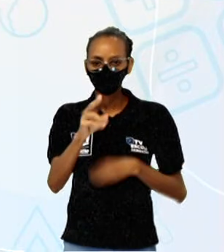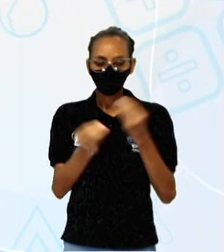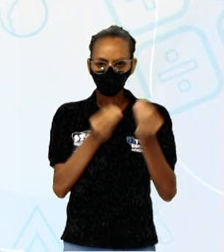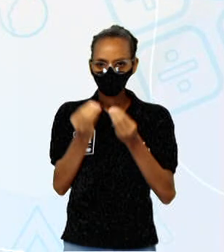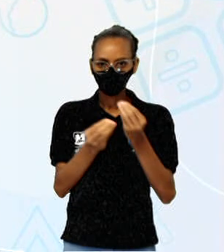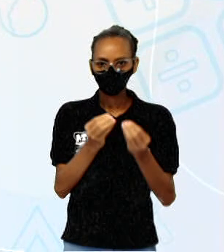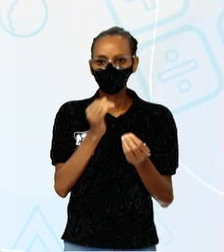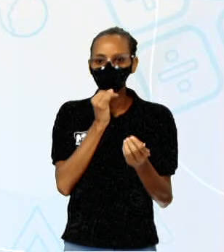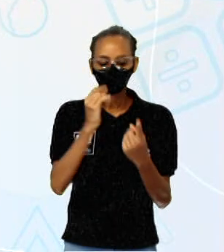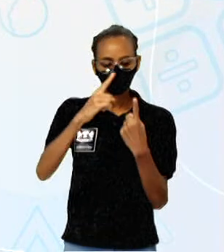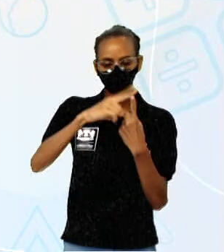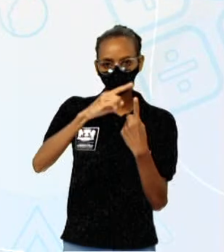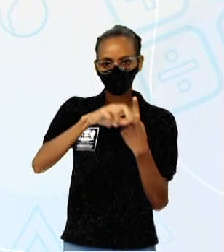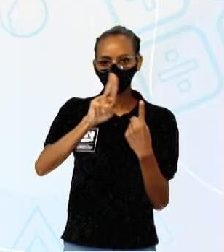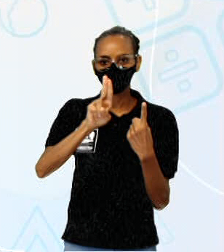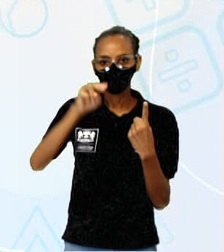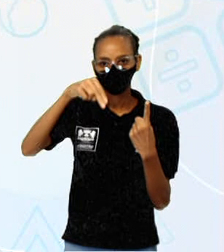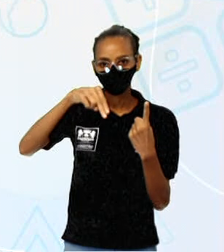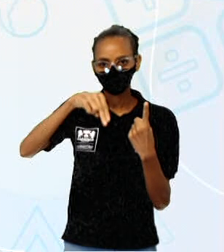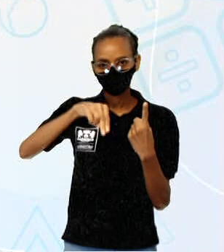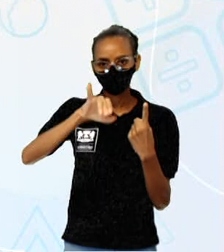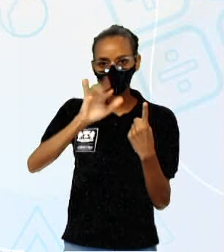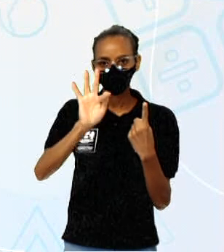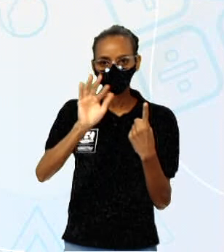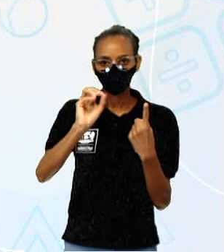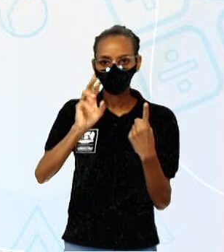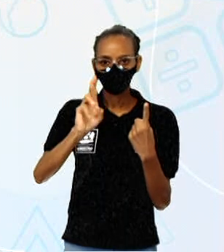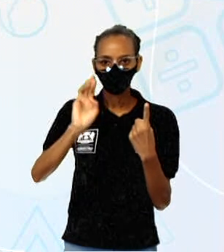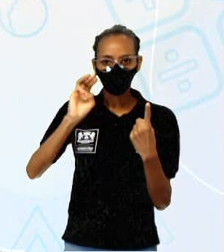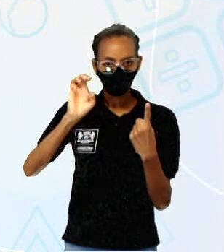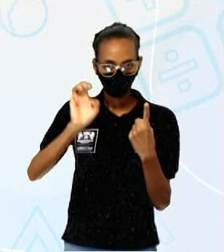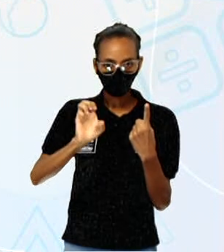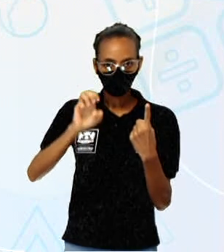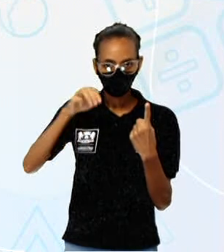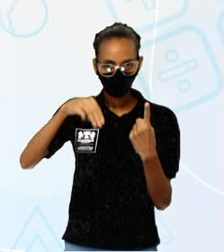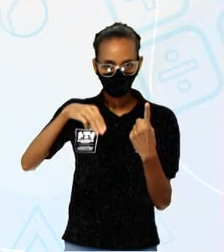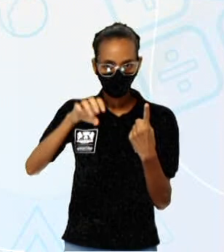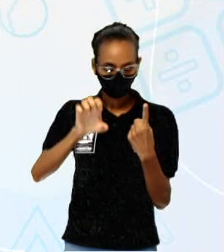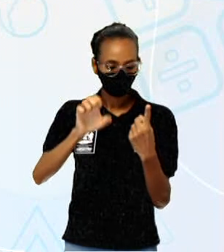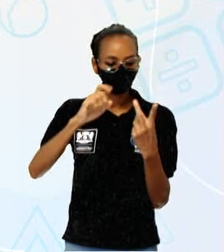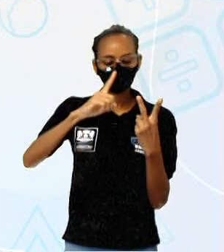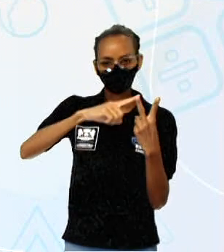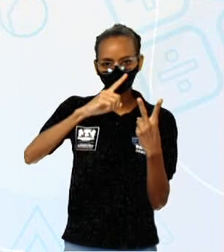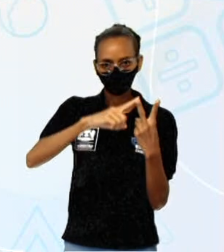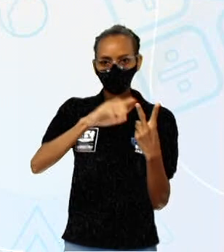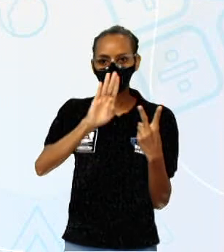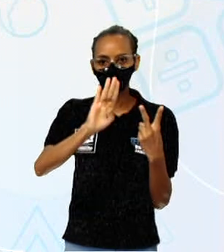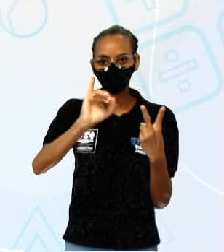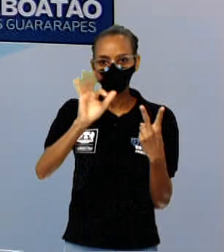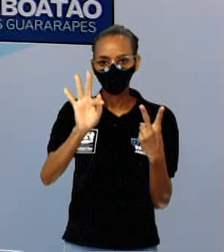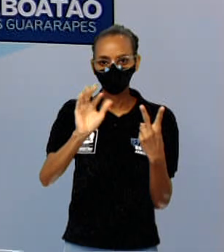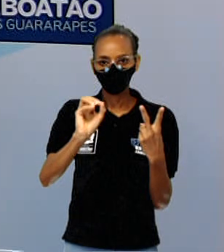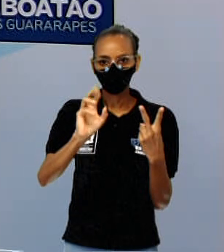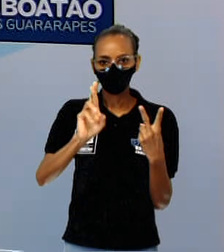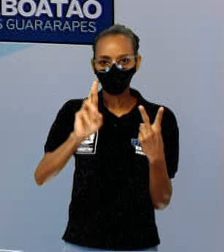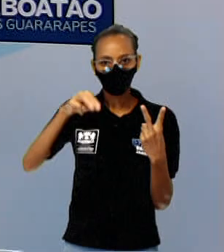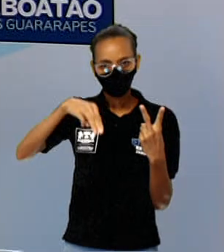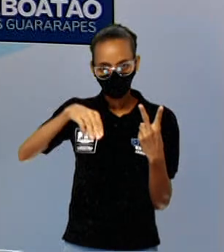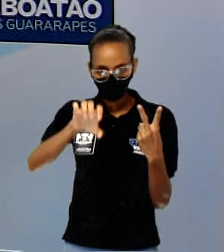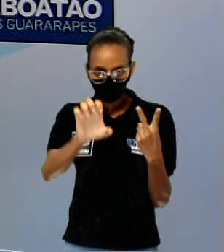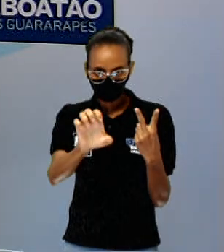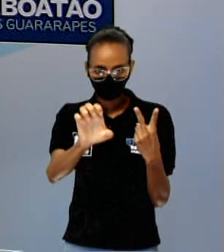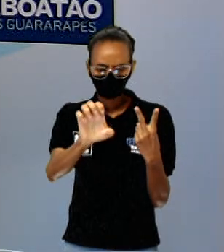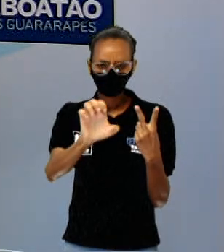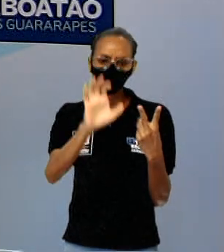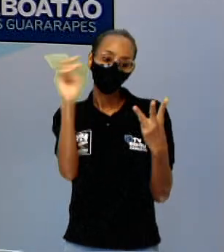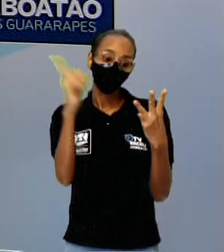de uniforme, os que tinham 2 formas a gente chamou de biforme. Nesses aí, como ele tem uma forma para o presente, uma forma para o passado e uma forma